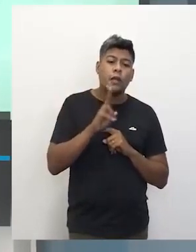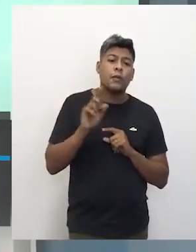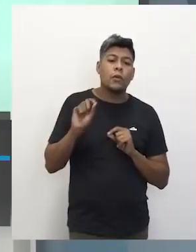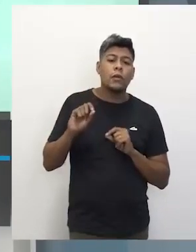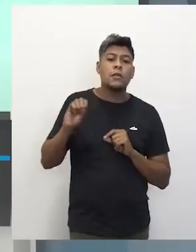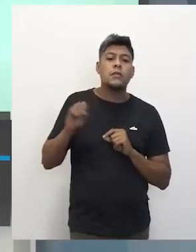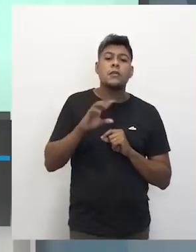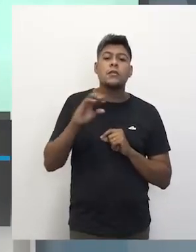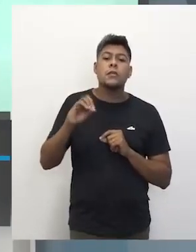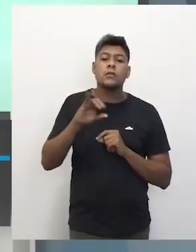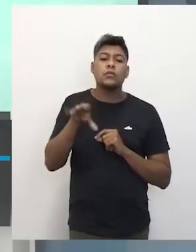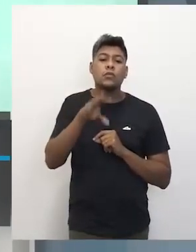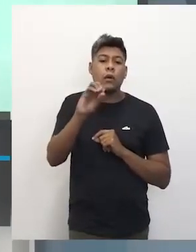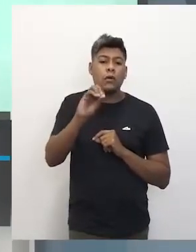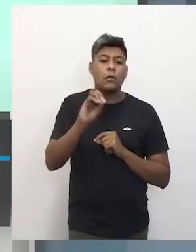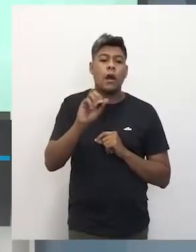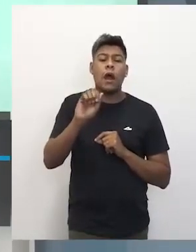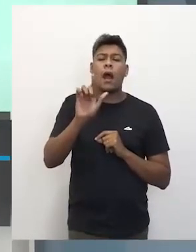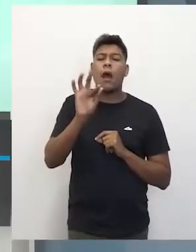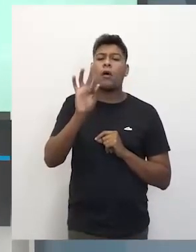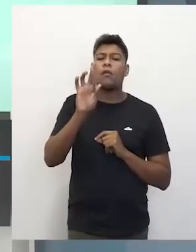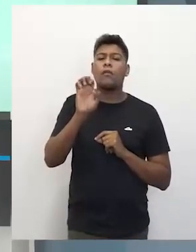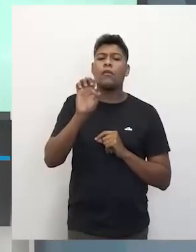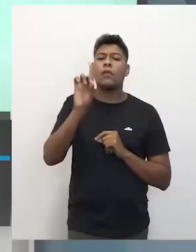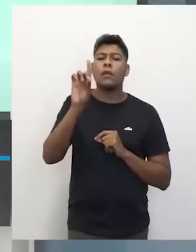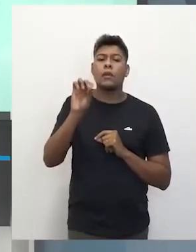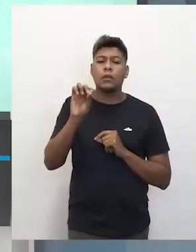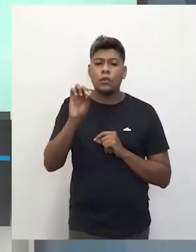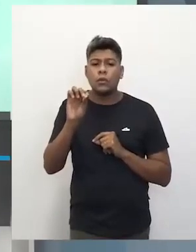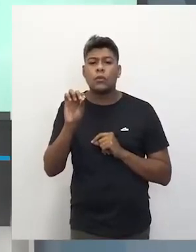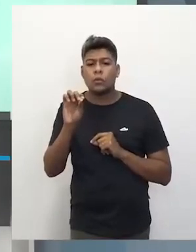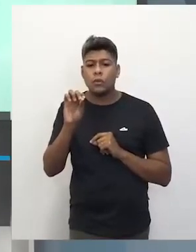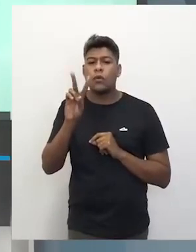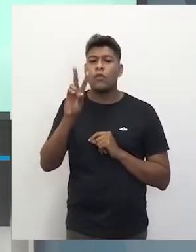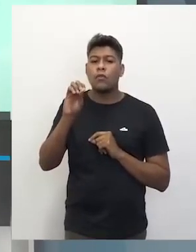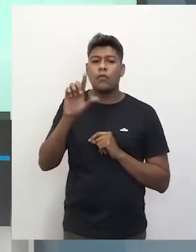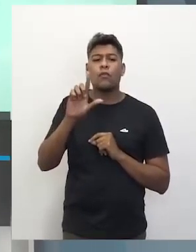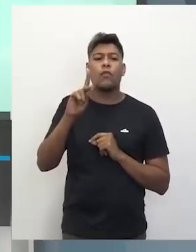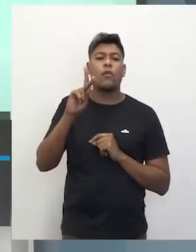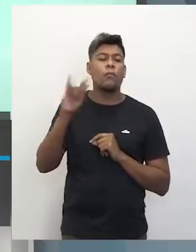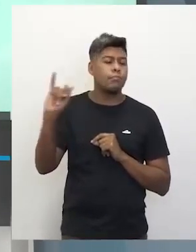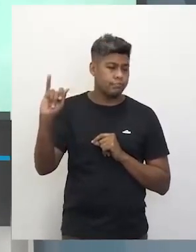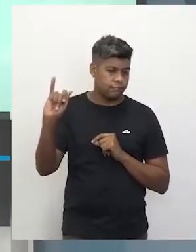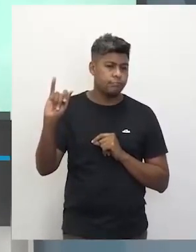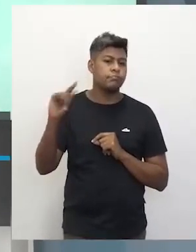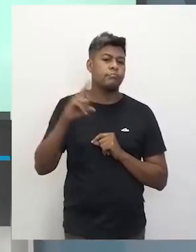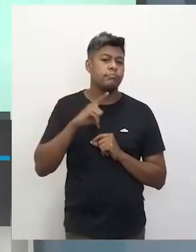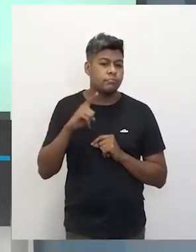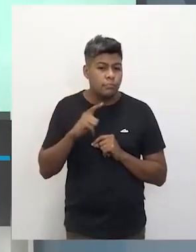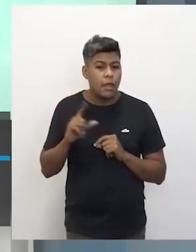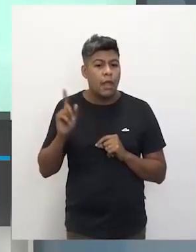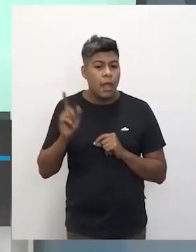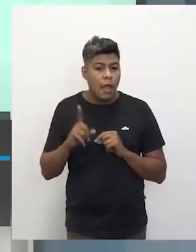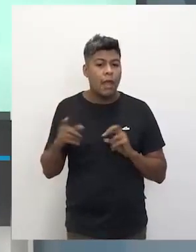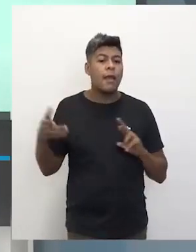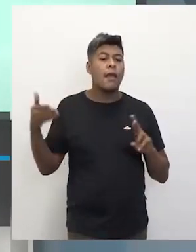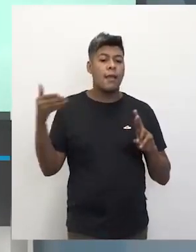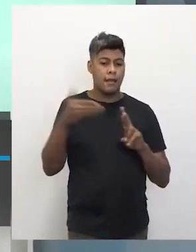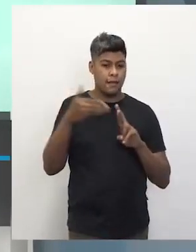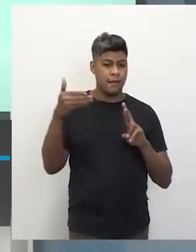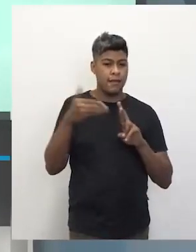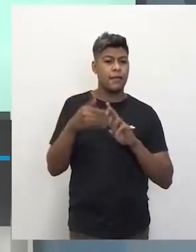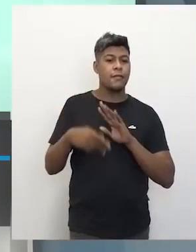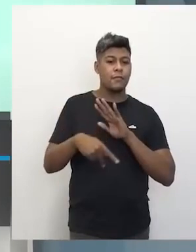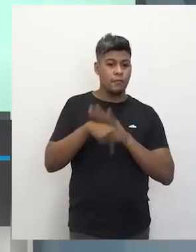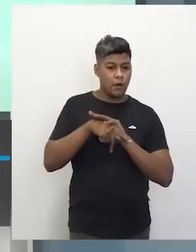João. Se eu falar de Alfredo Volpi, todo mundo lembra de Bandeirinha, porque toda obra dele tem que ter pelo menos uma bandeirinha ali. Ou seja, é uma referência. É o cara da